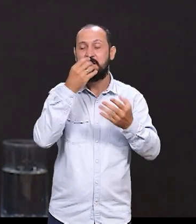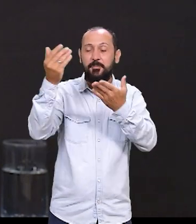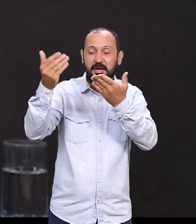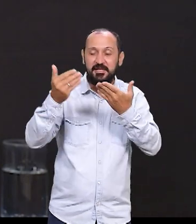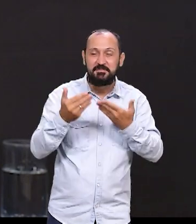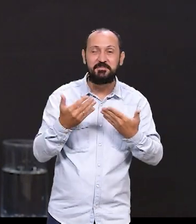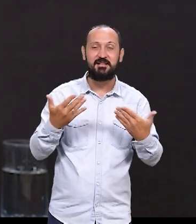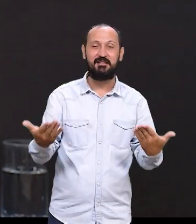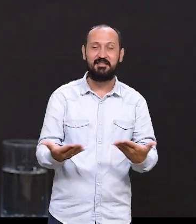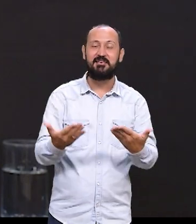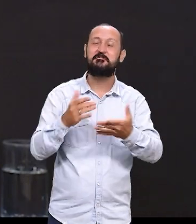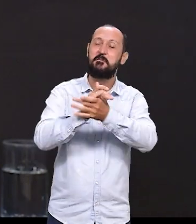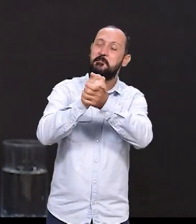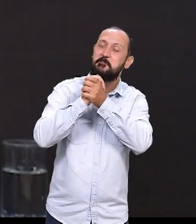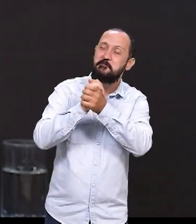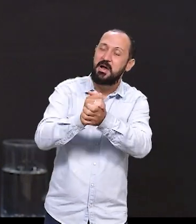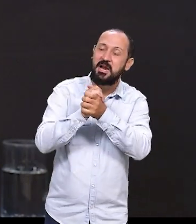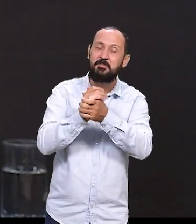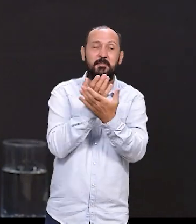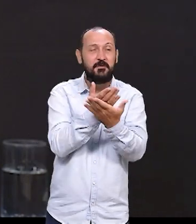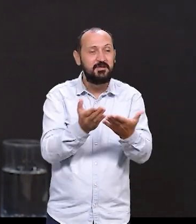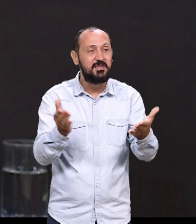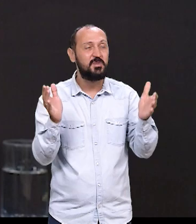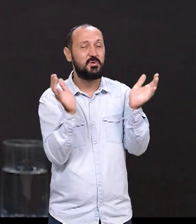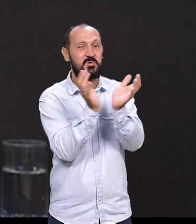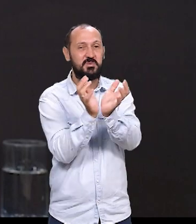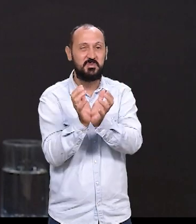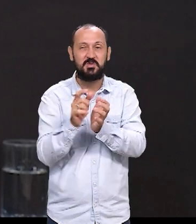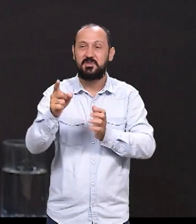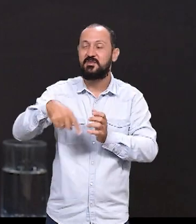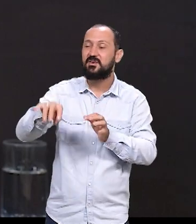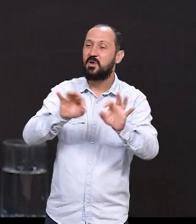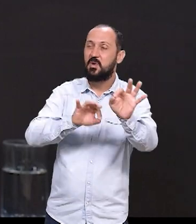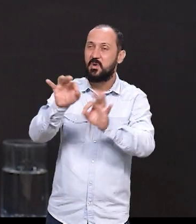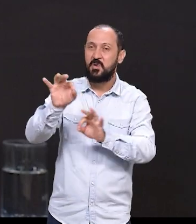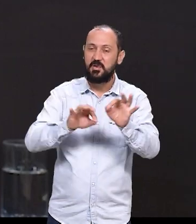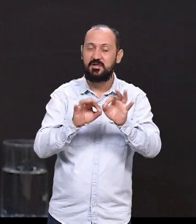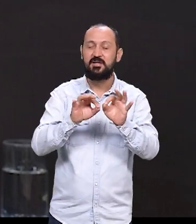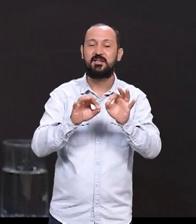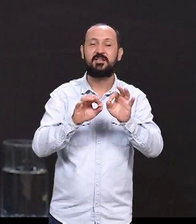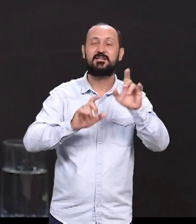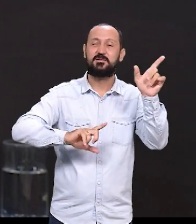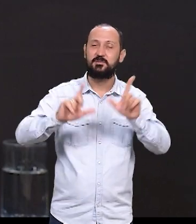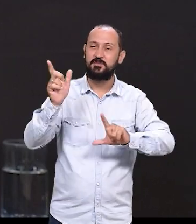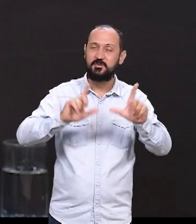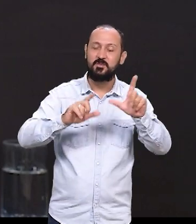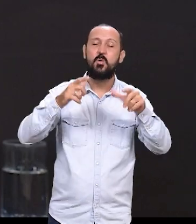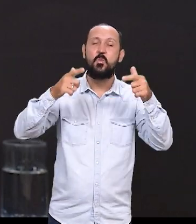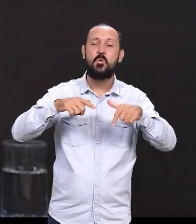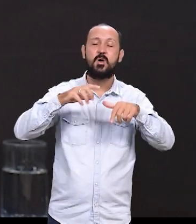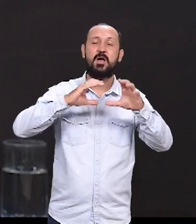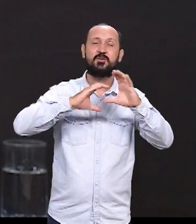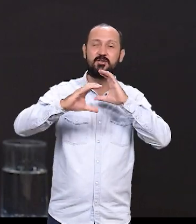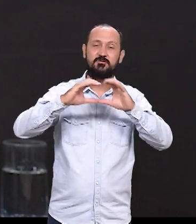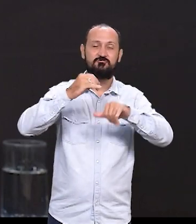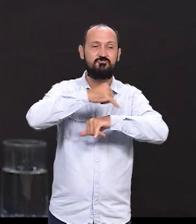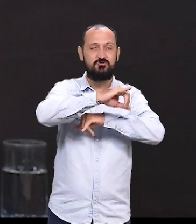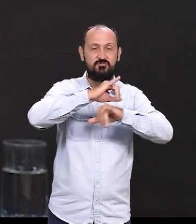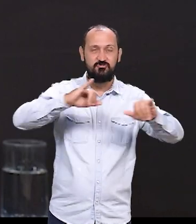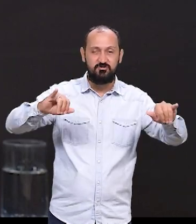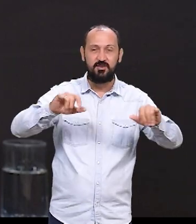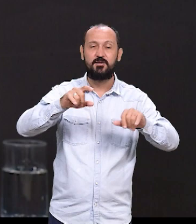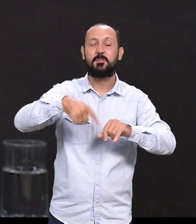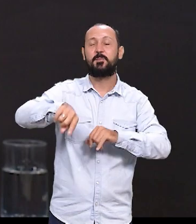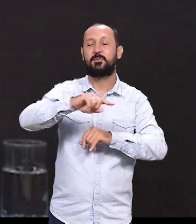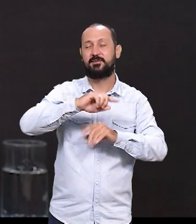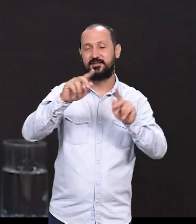disposição aqui porque a gente também é muito bem recebido aqui deixo Meus parabéns para você para toda a equipe aqui nos Bastidores que fazem e desse programa um